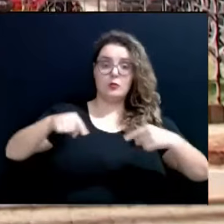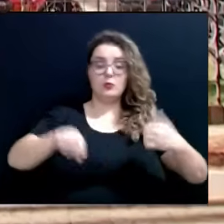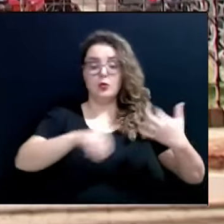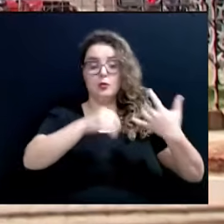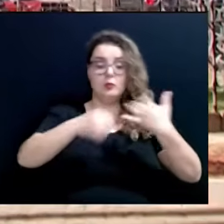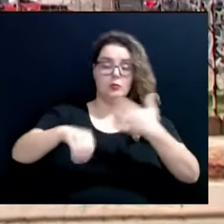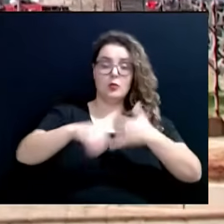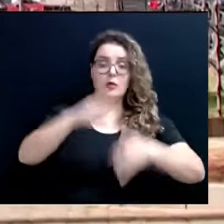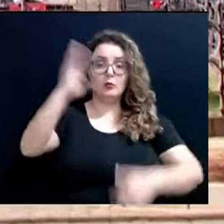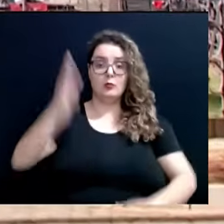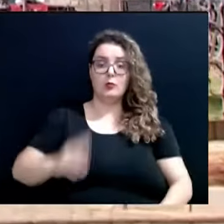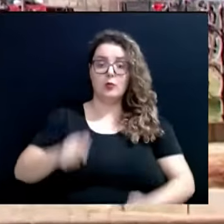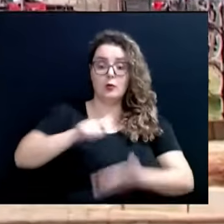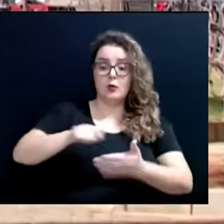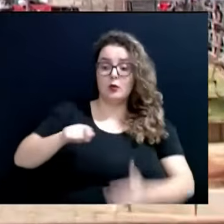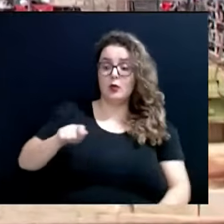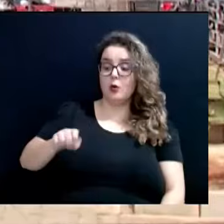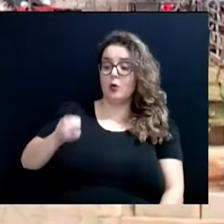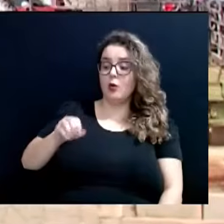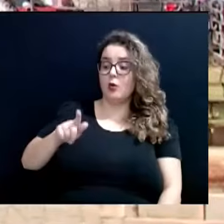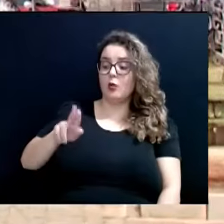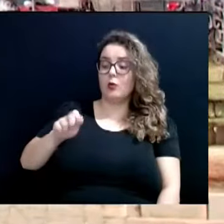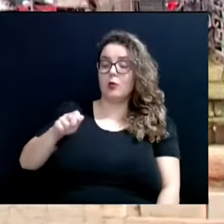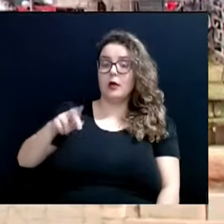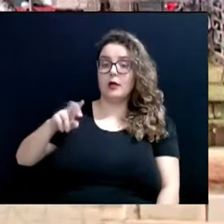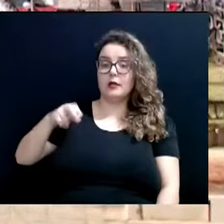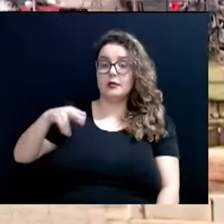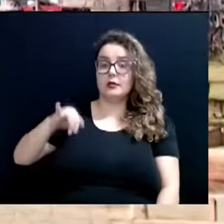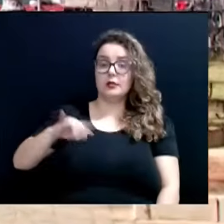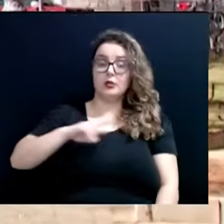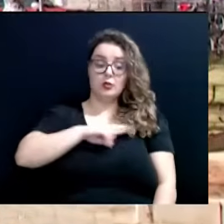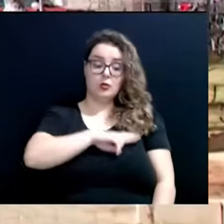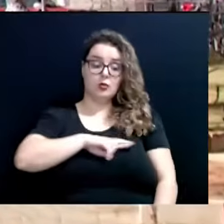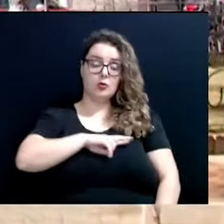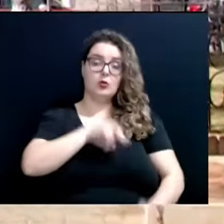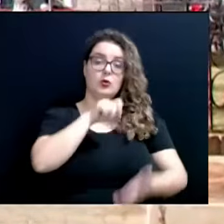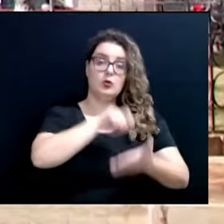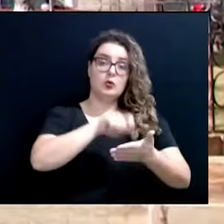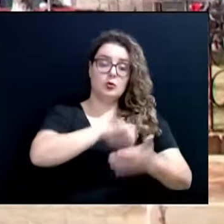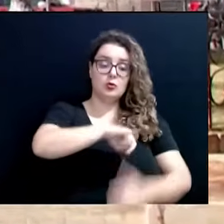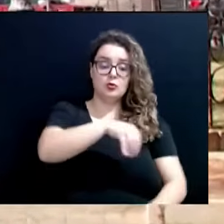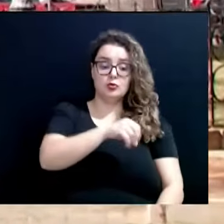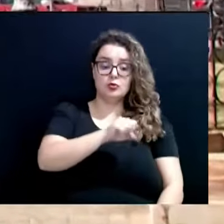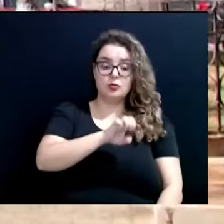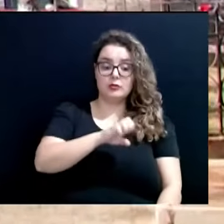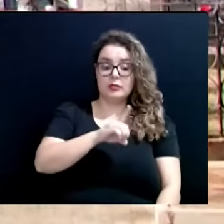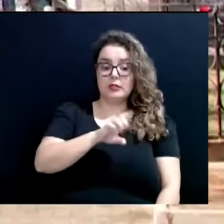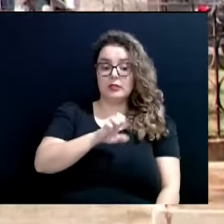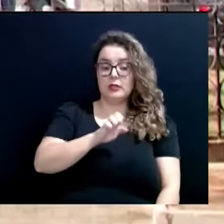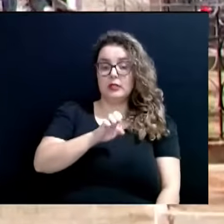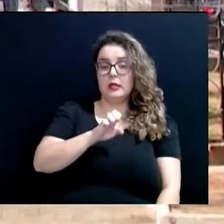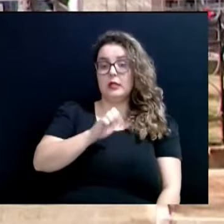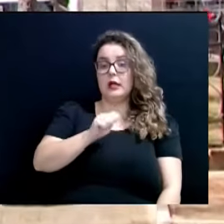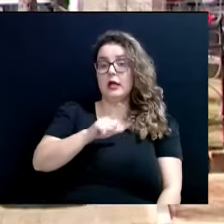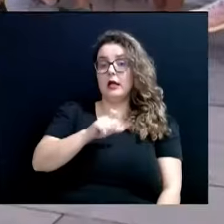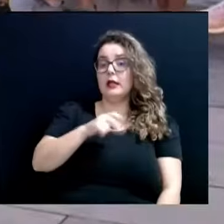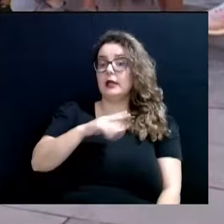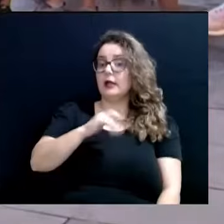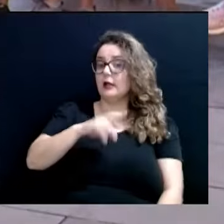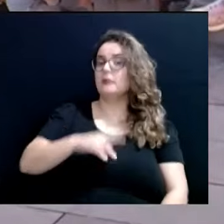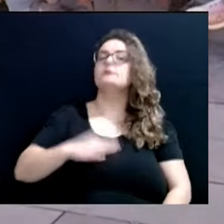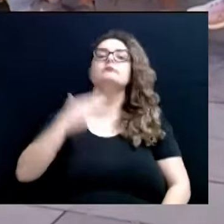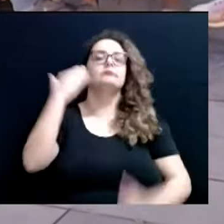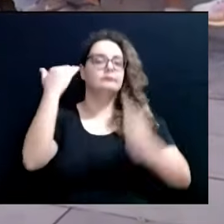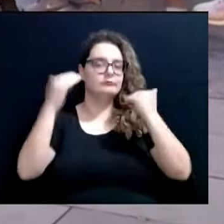Guarani, ópera inspirada no romance do escritor José de Alencar, também teve destaque na Europa. Ele